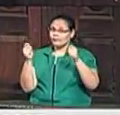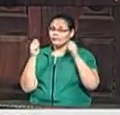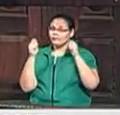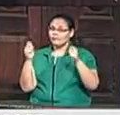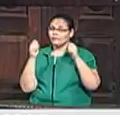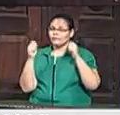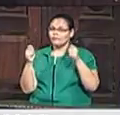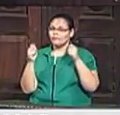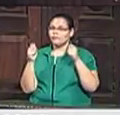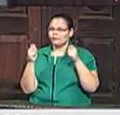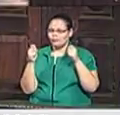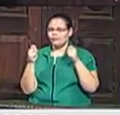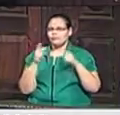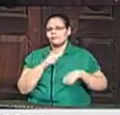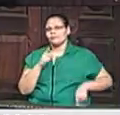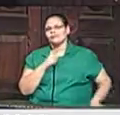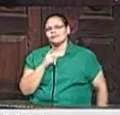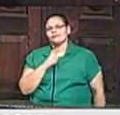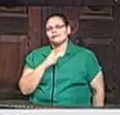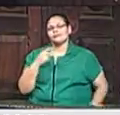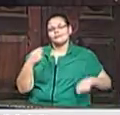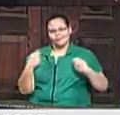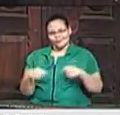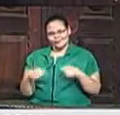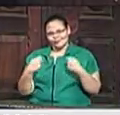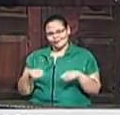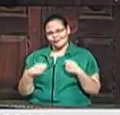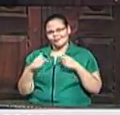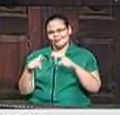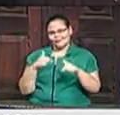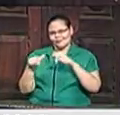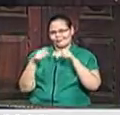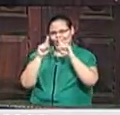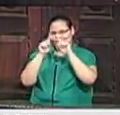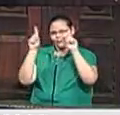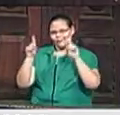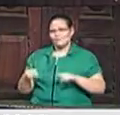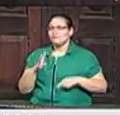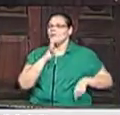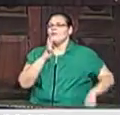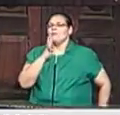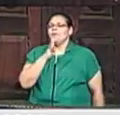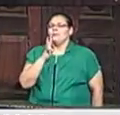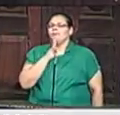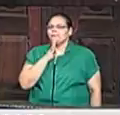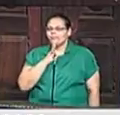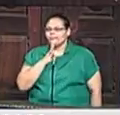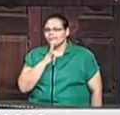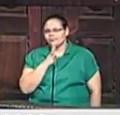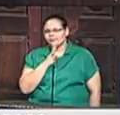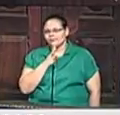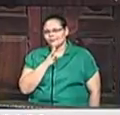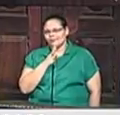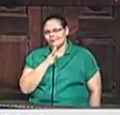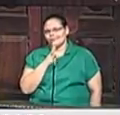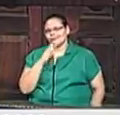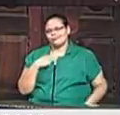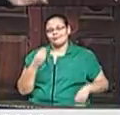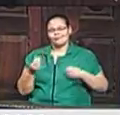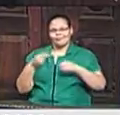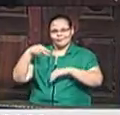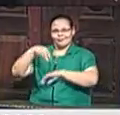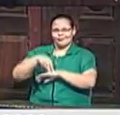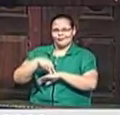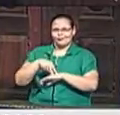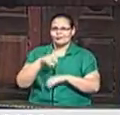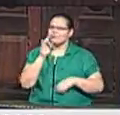expressiva, é preciso que os servidores públicos conheçam o